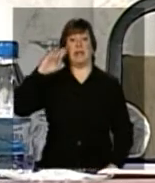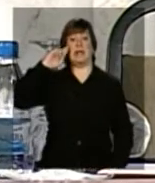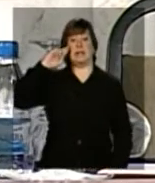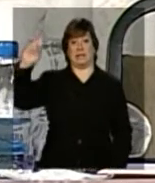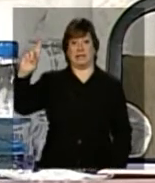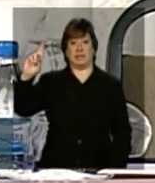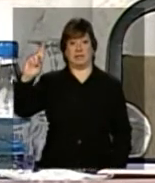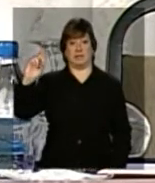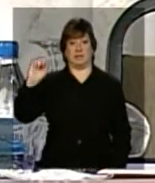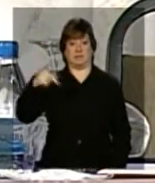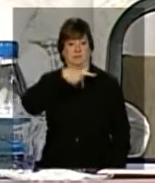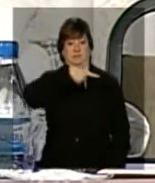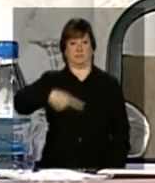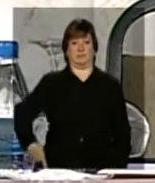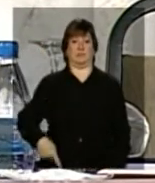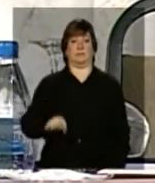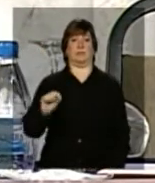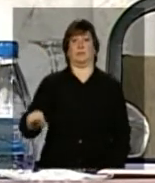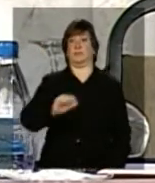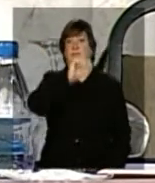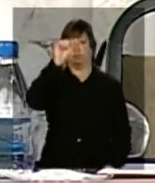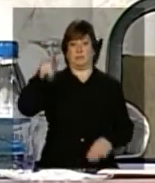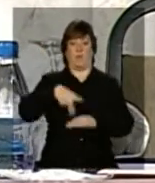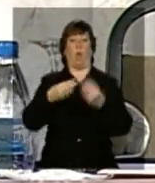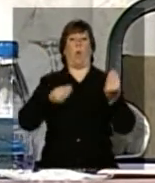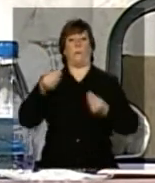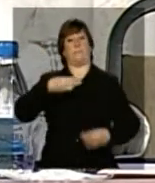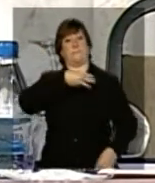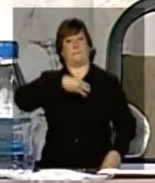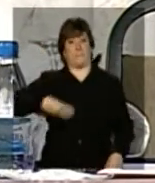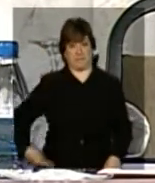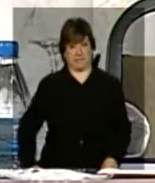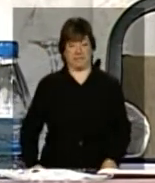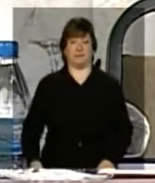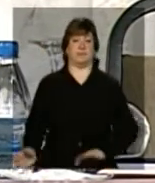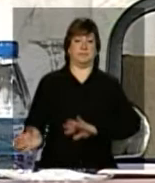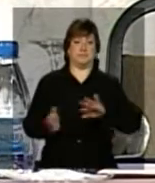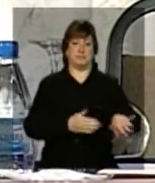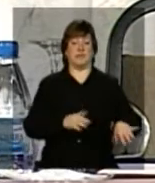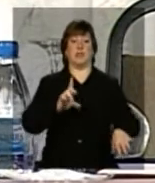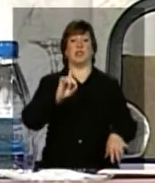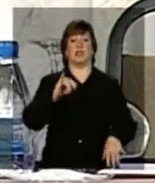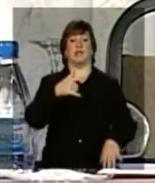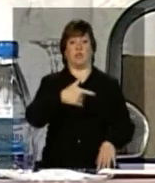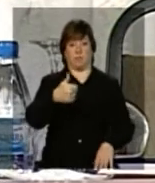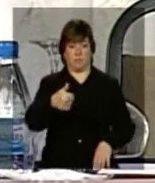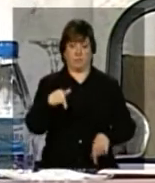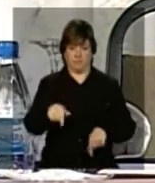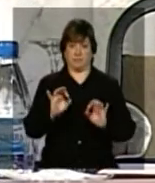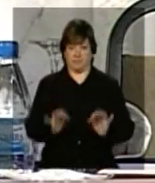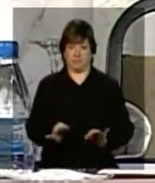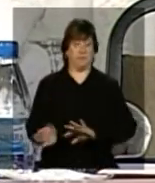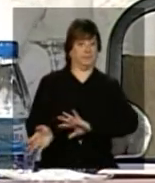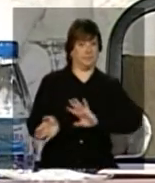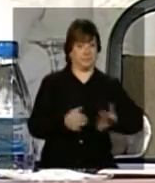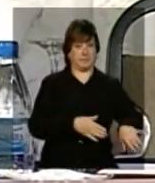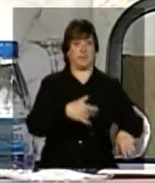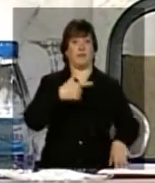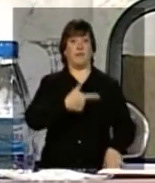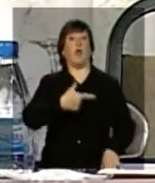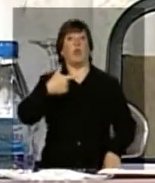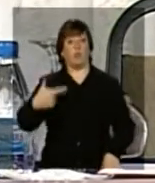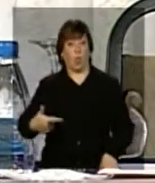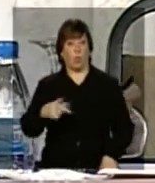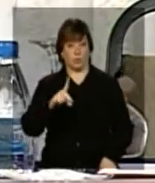Líderes de Estado, né, como ministra. No dia 21, isso. No dia